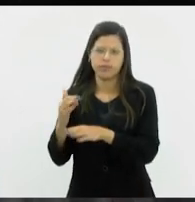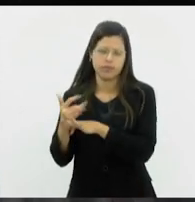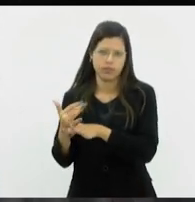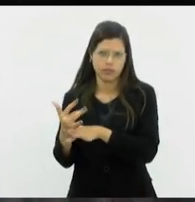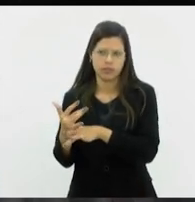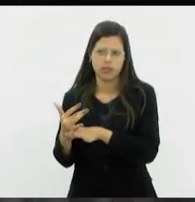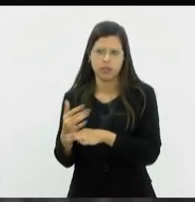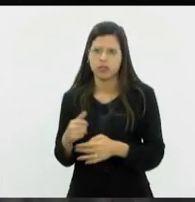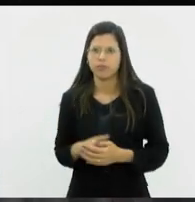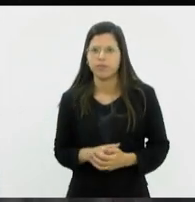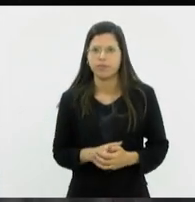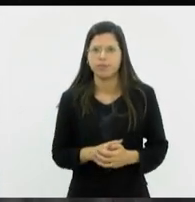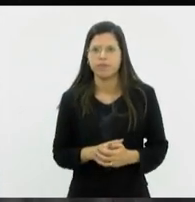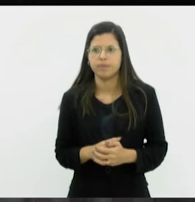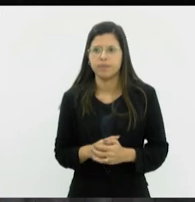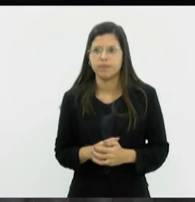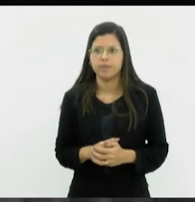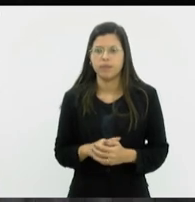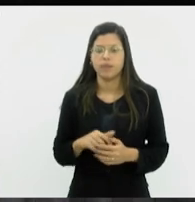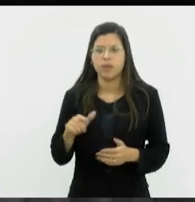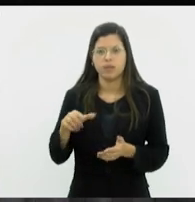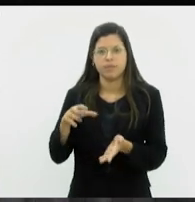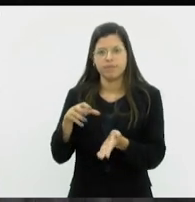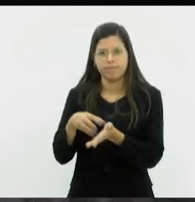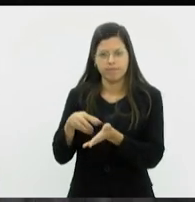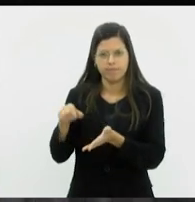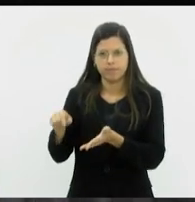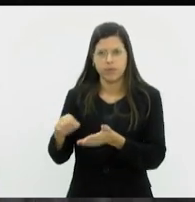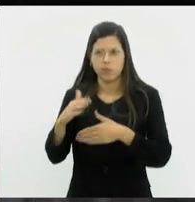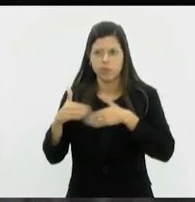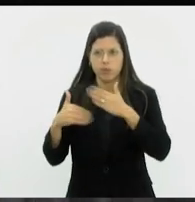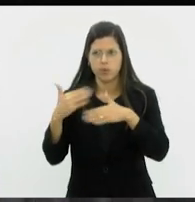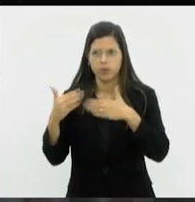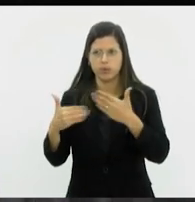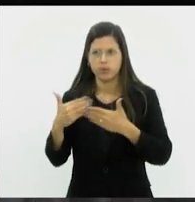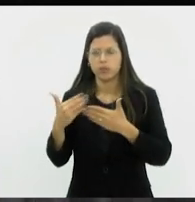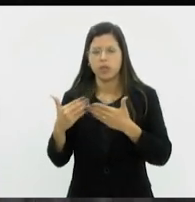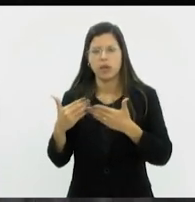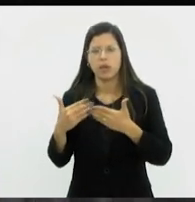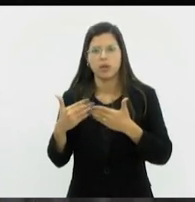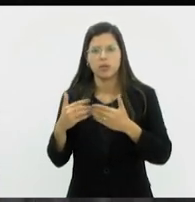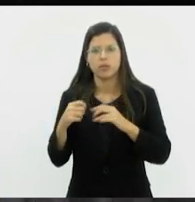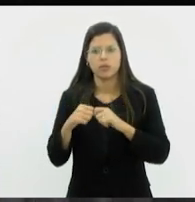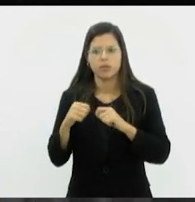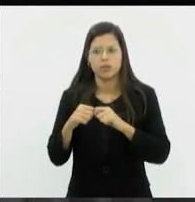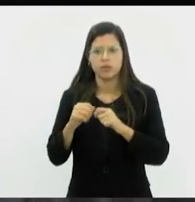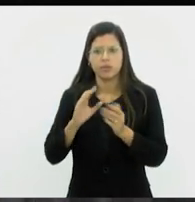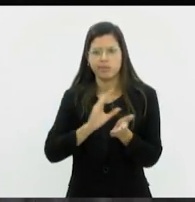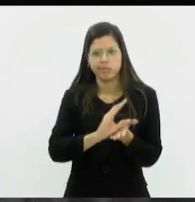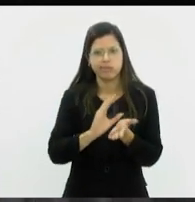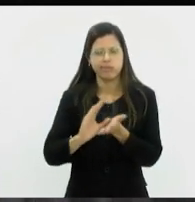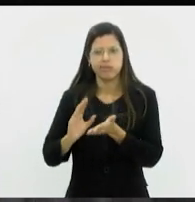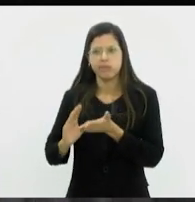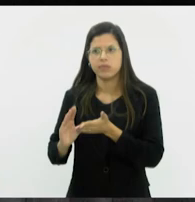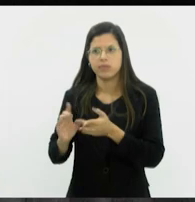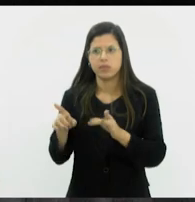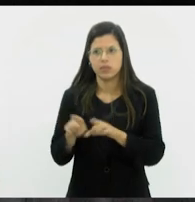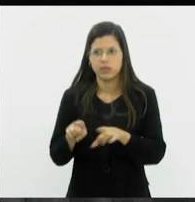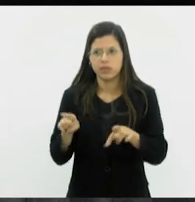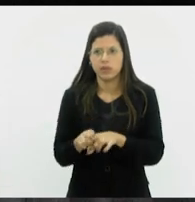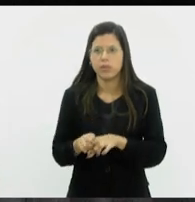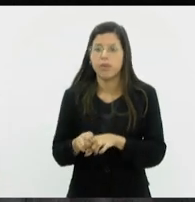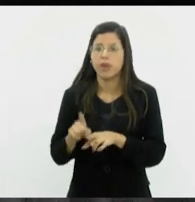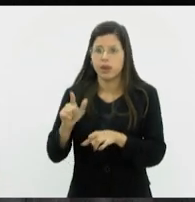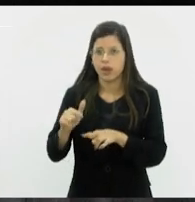município. É uma unidade que vem em processo de descomissionamento e continua a ser uma fonte de